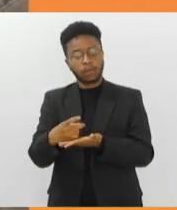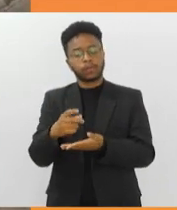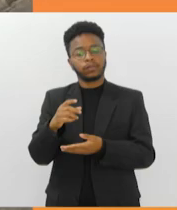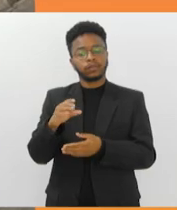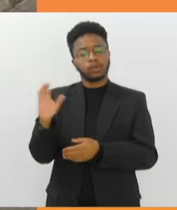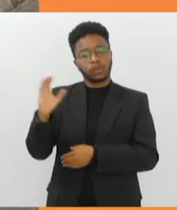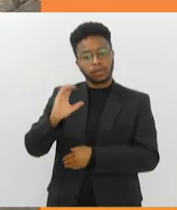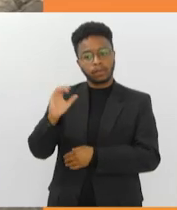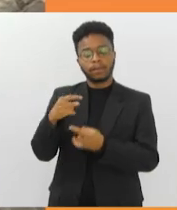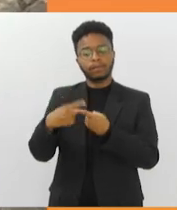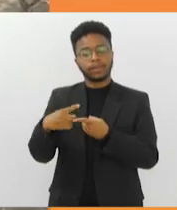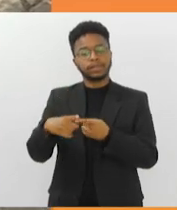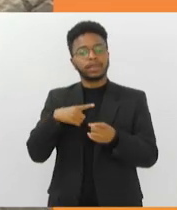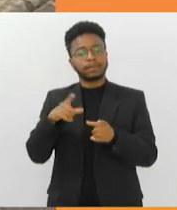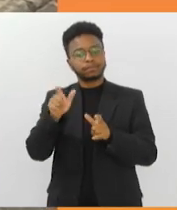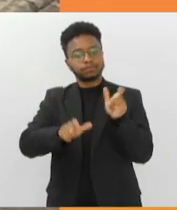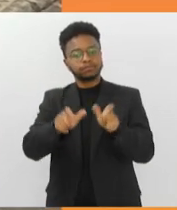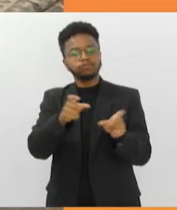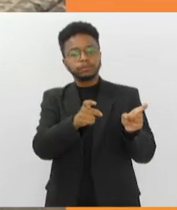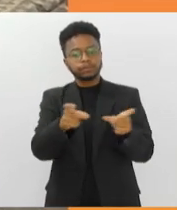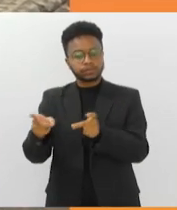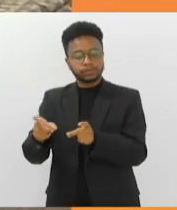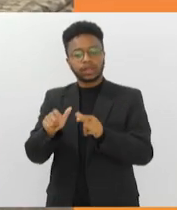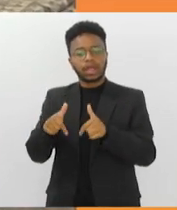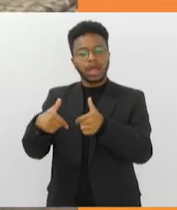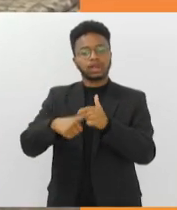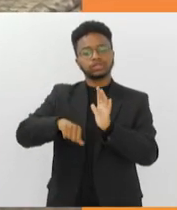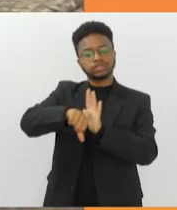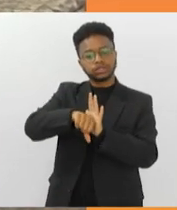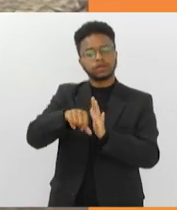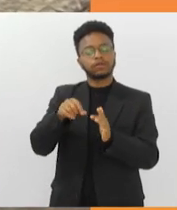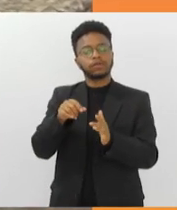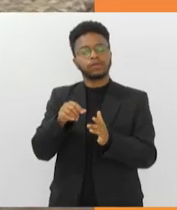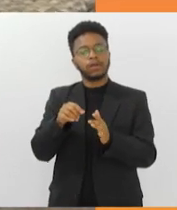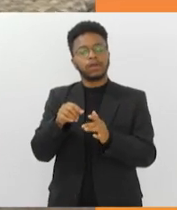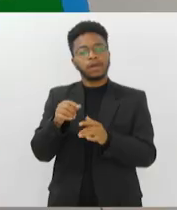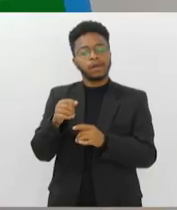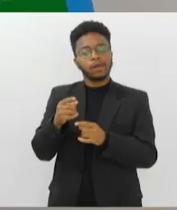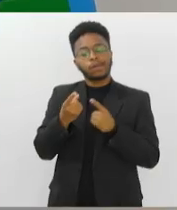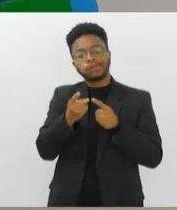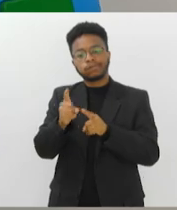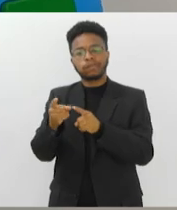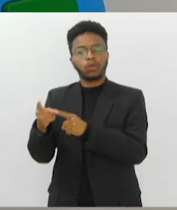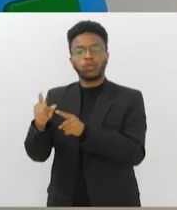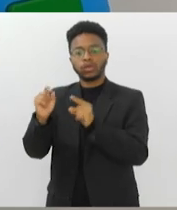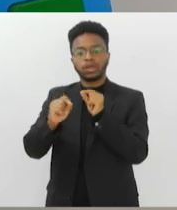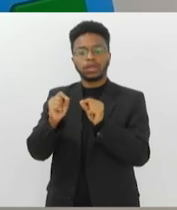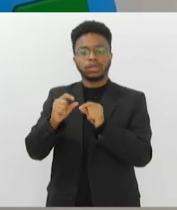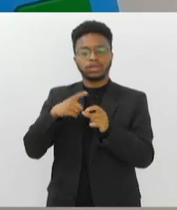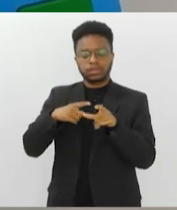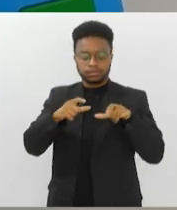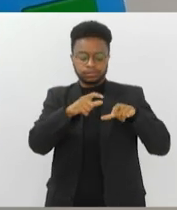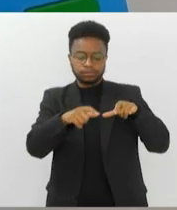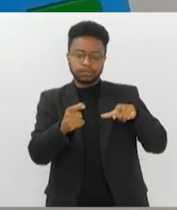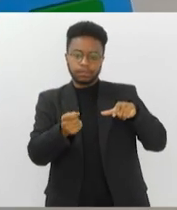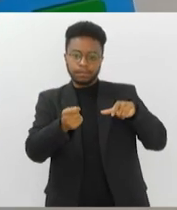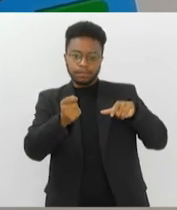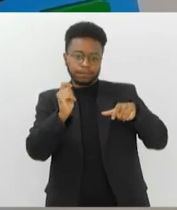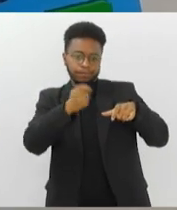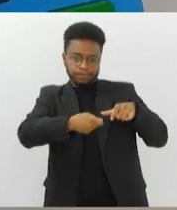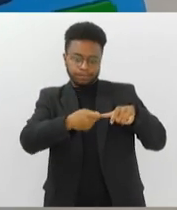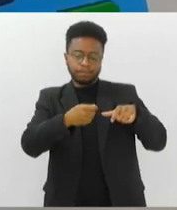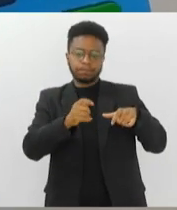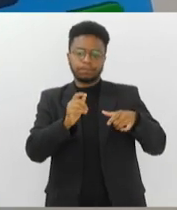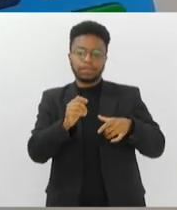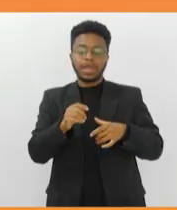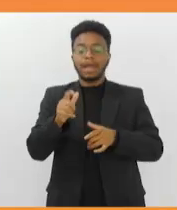polícia, vendedores ambulantes atuam de maneira criminosa em fraudes na modalidade golpe da maquininha de cartão. Neste tipo de ação, o